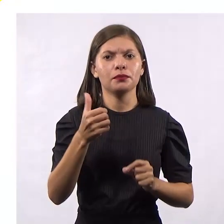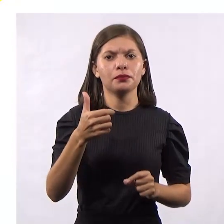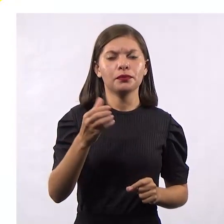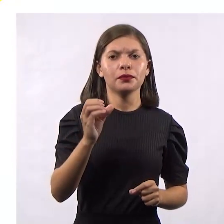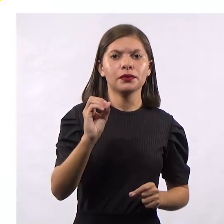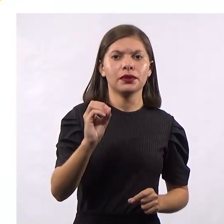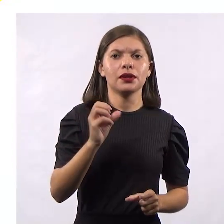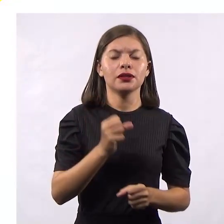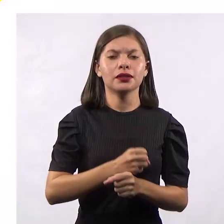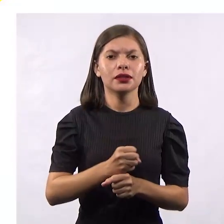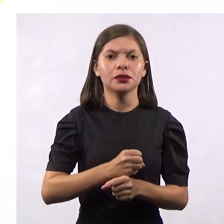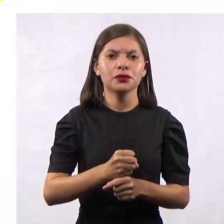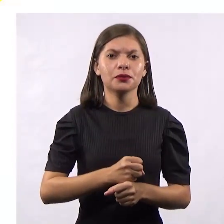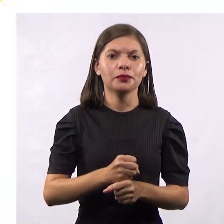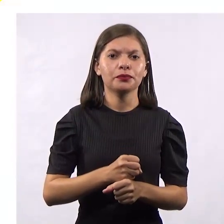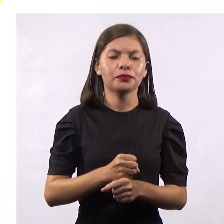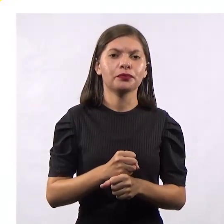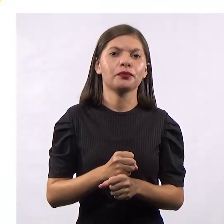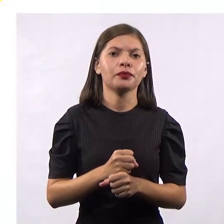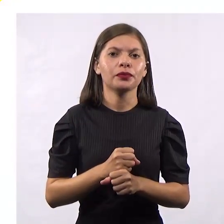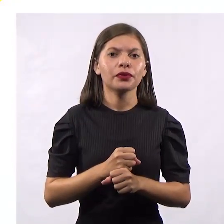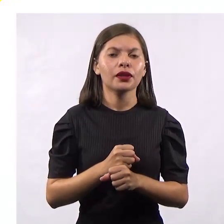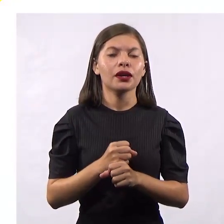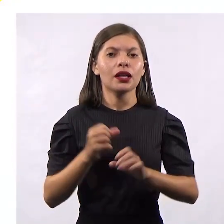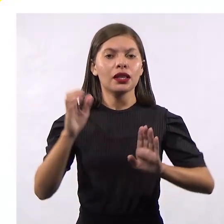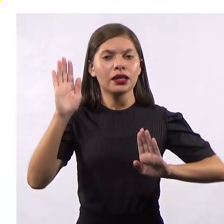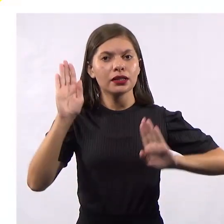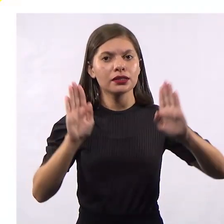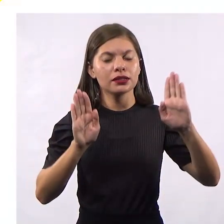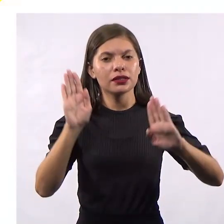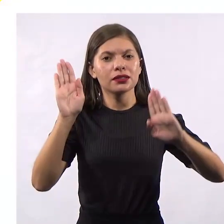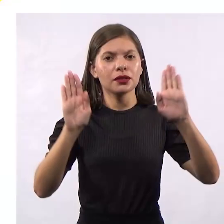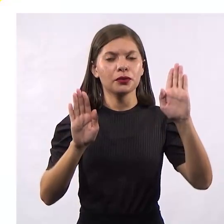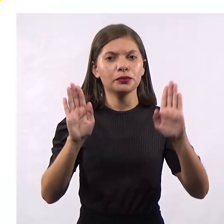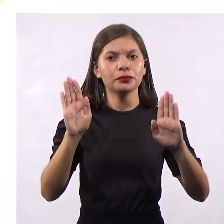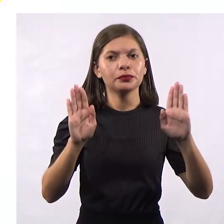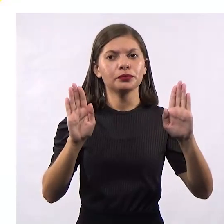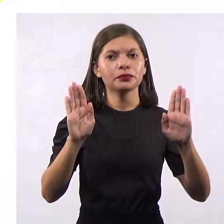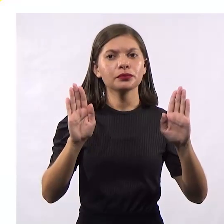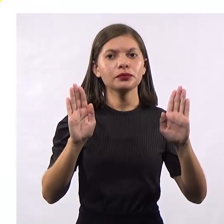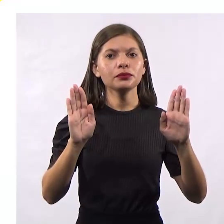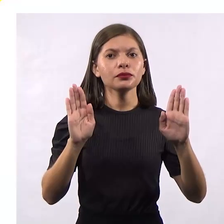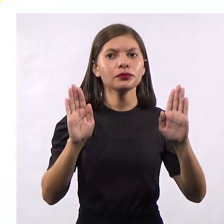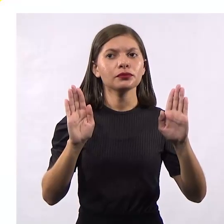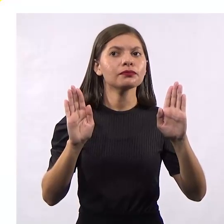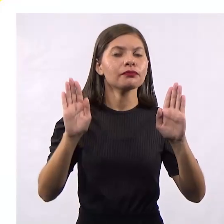são alguns casos de dispensa de licitação,